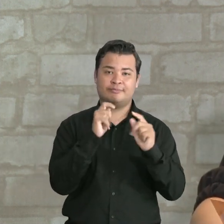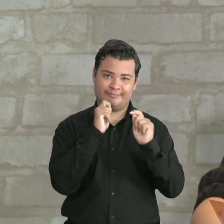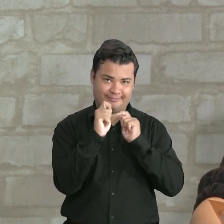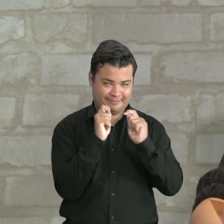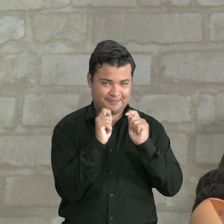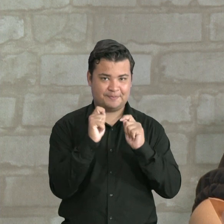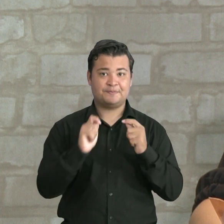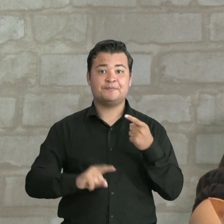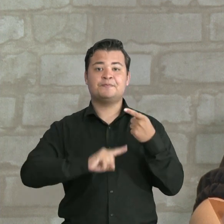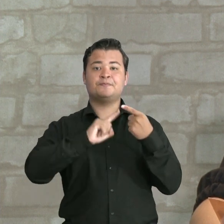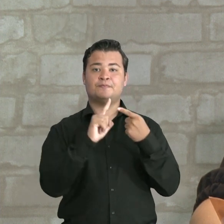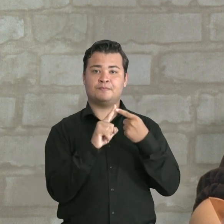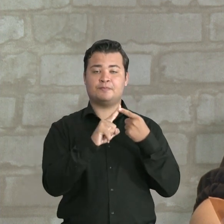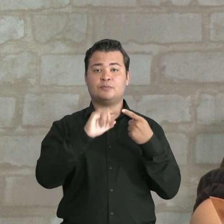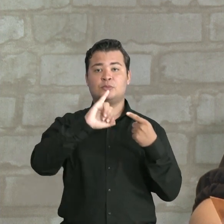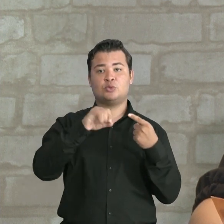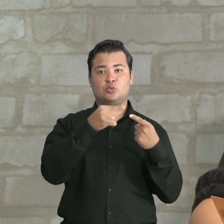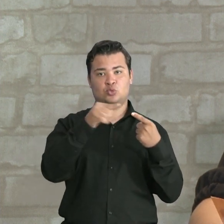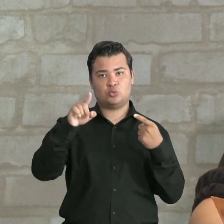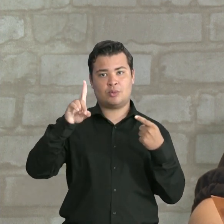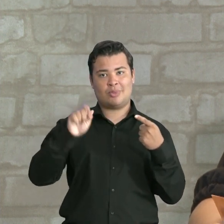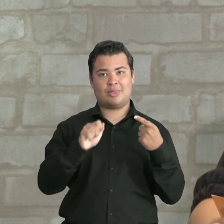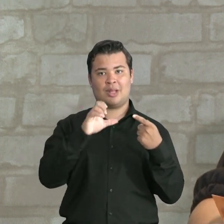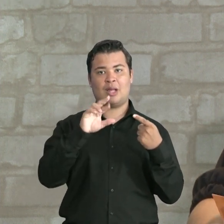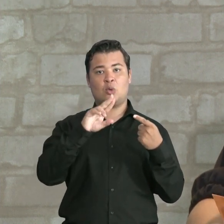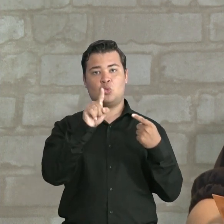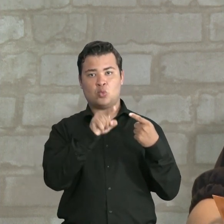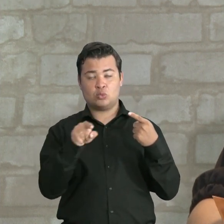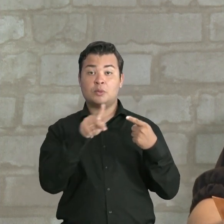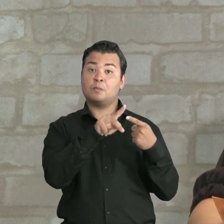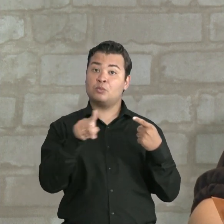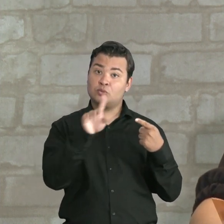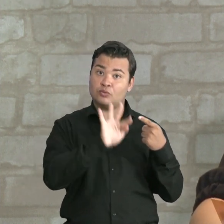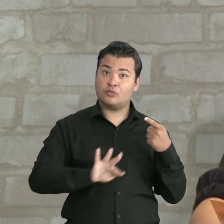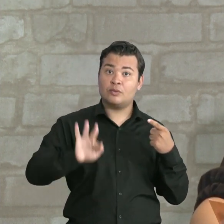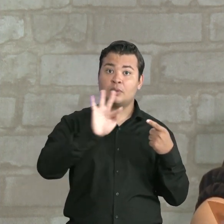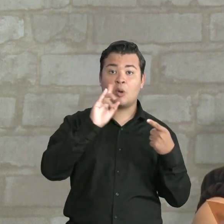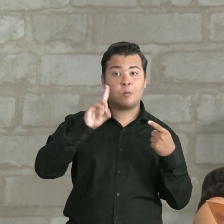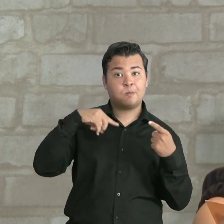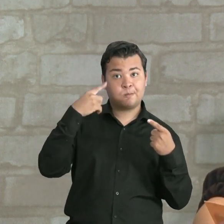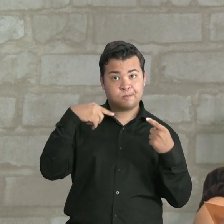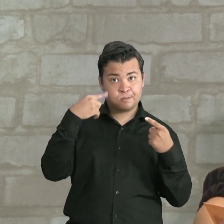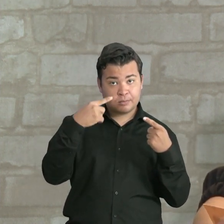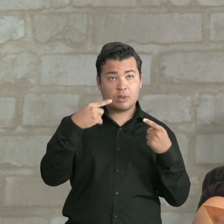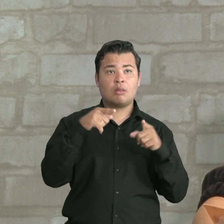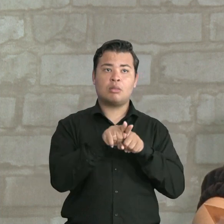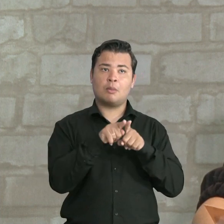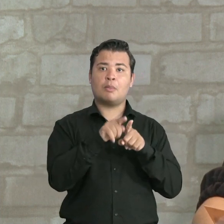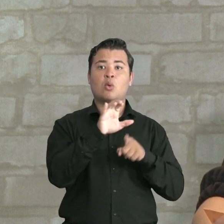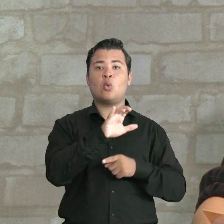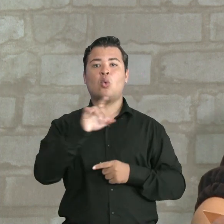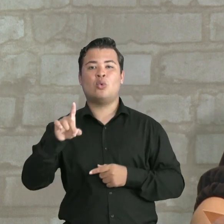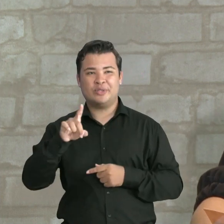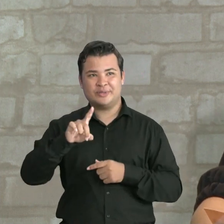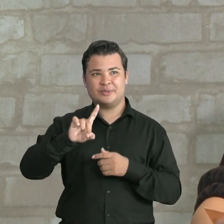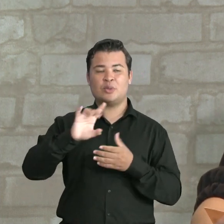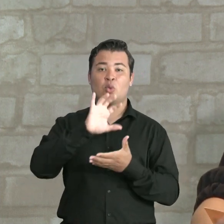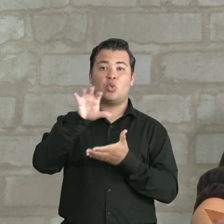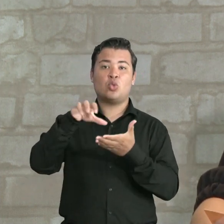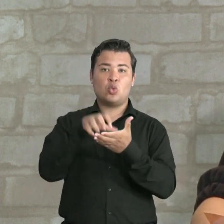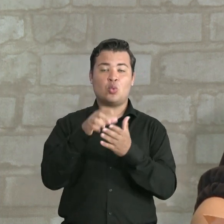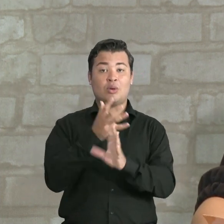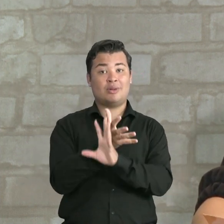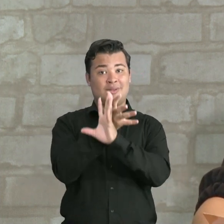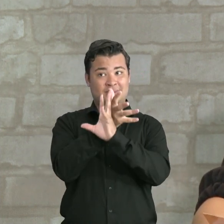entrevistados. O primeiro é o João da Cruz, que é professor da Faculdade de Direito e coordenador do Núcleo